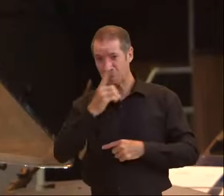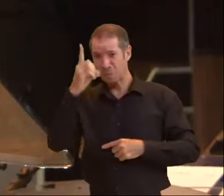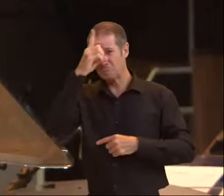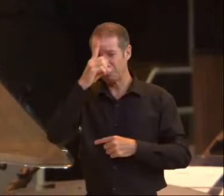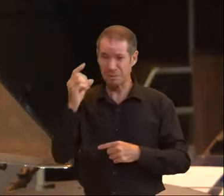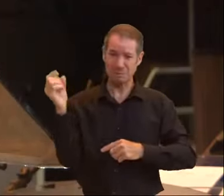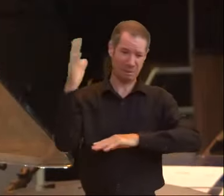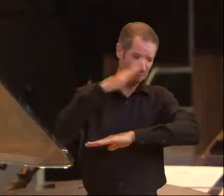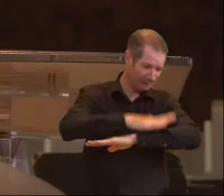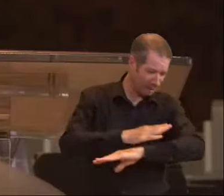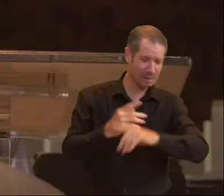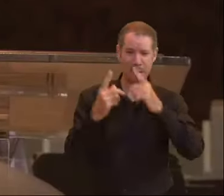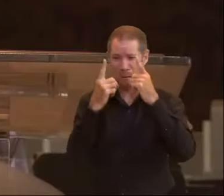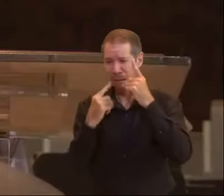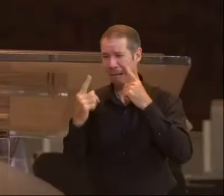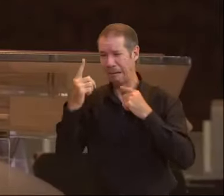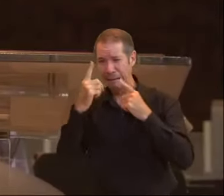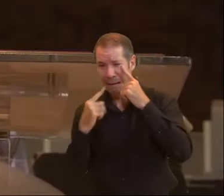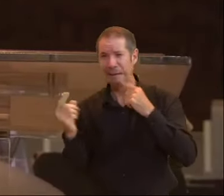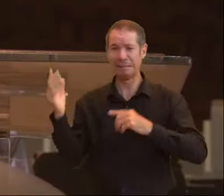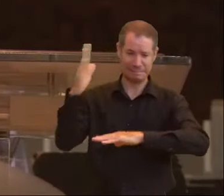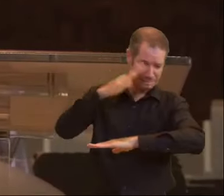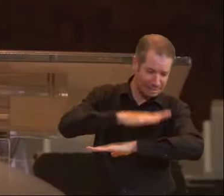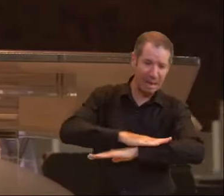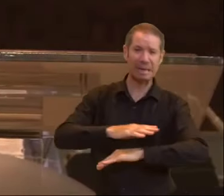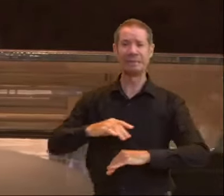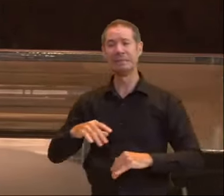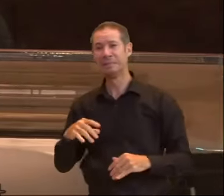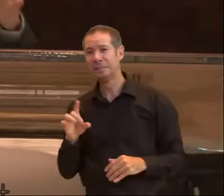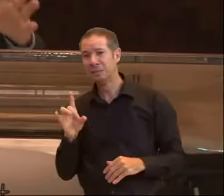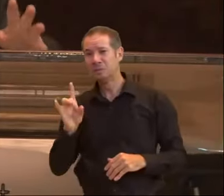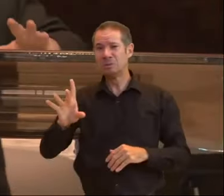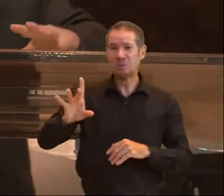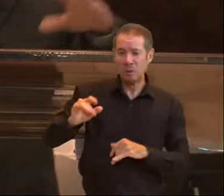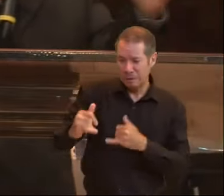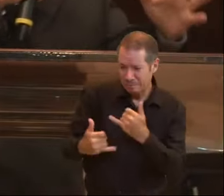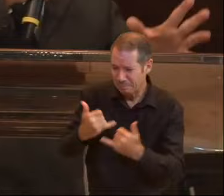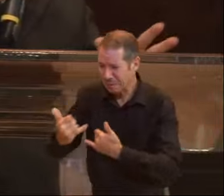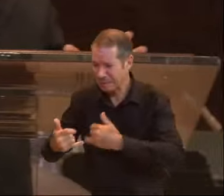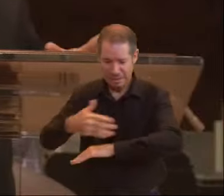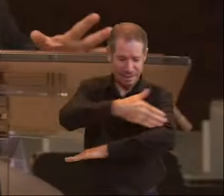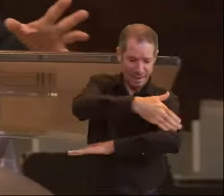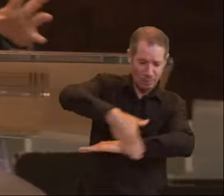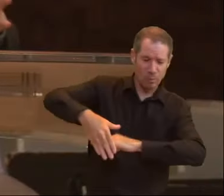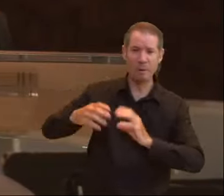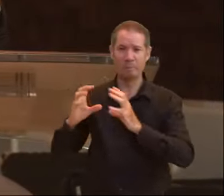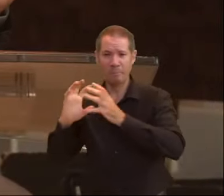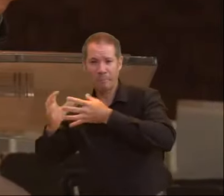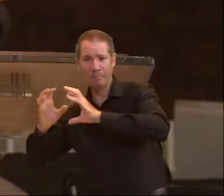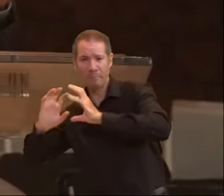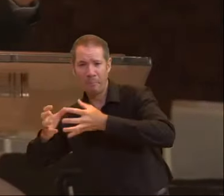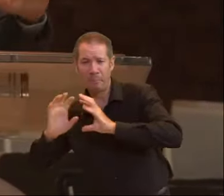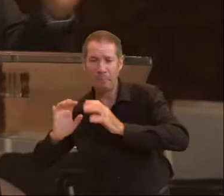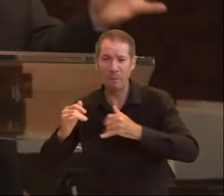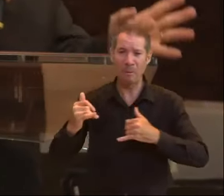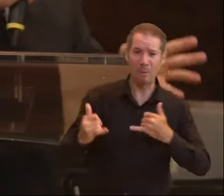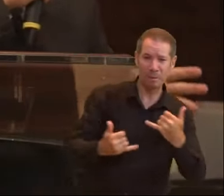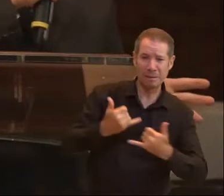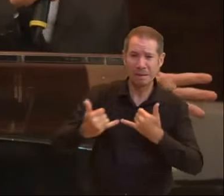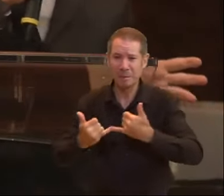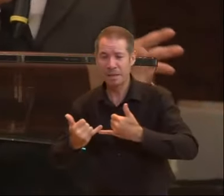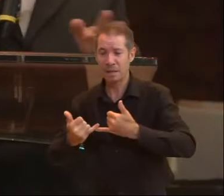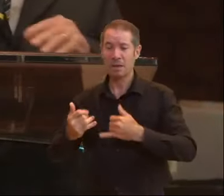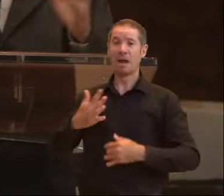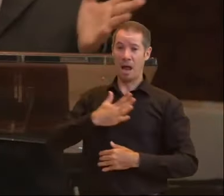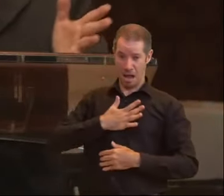tarde. Todos os domingos à tarde eu só tinha tempo para brincar um pouquinho na rua de bola, e só brincava de bola na rua porque a bola